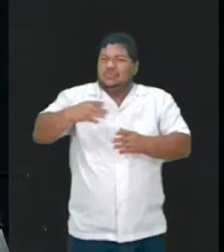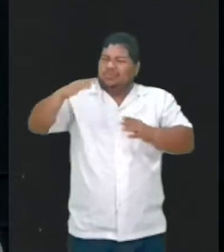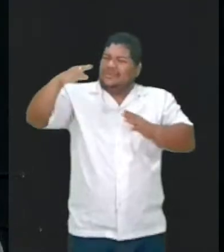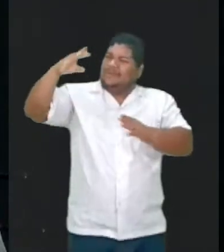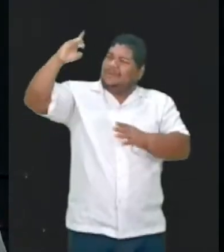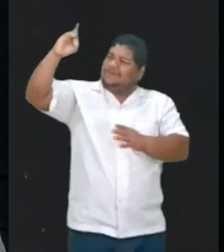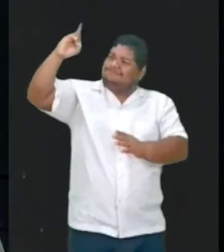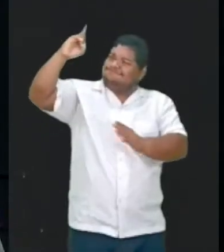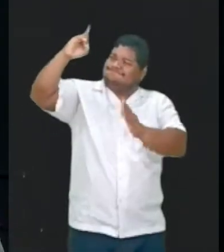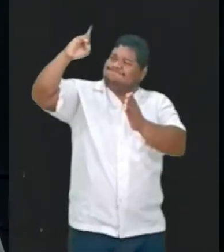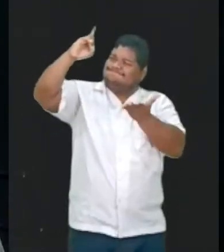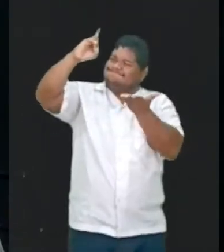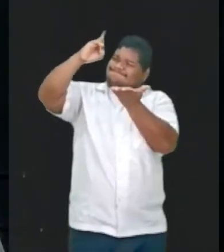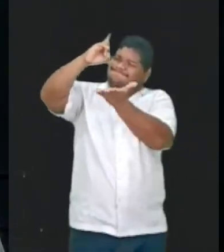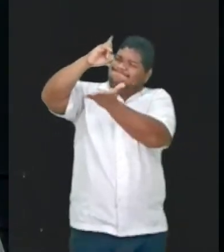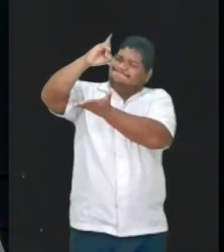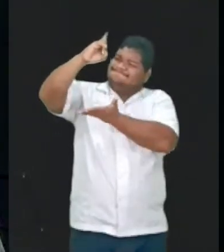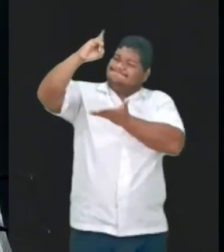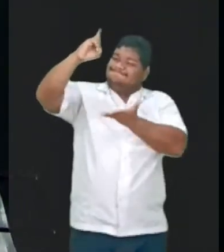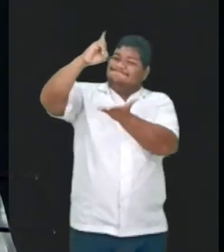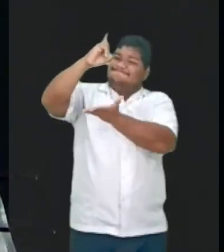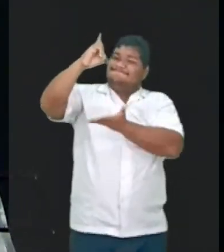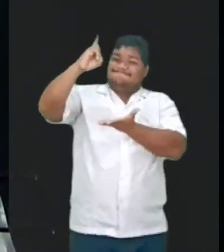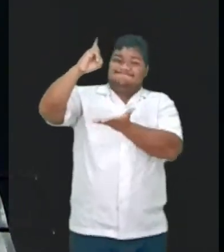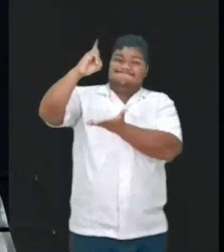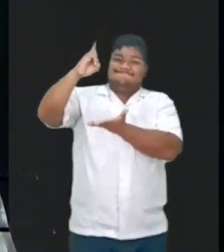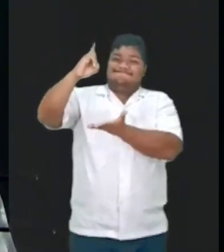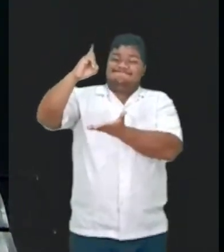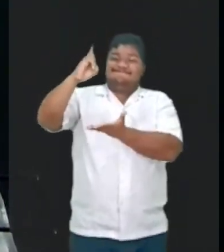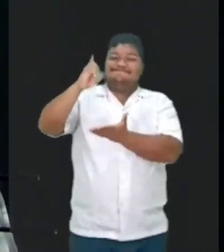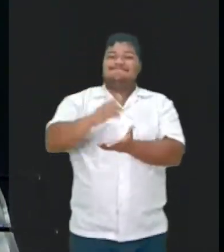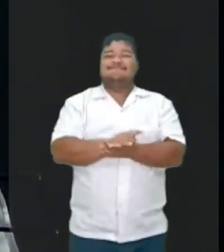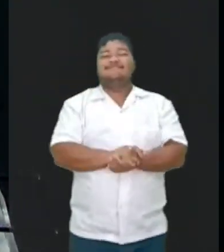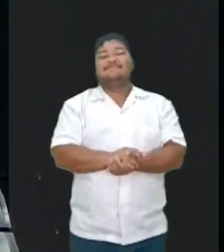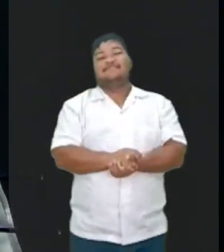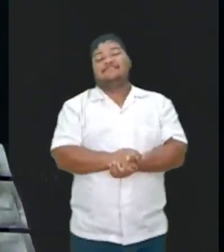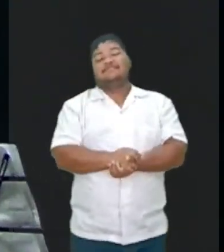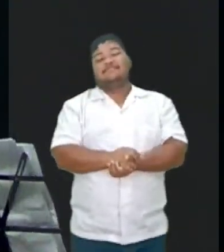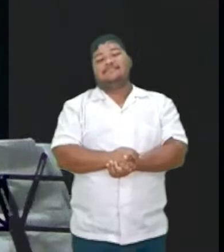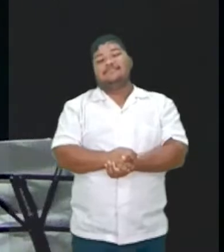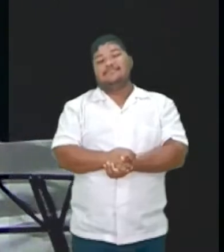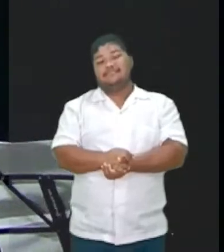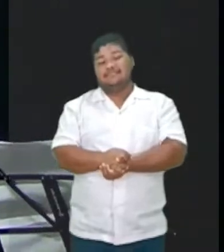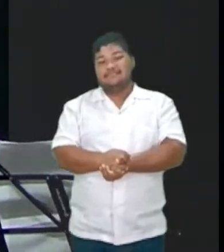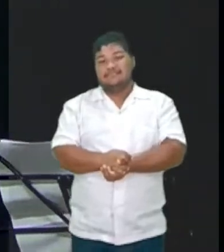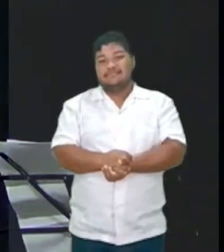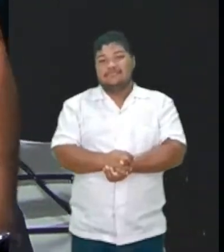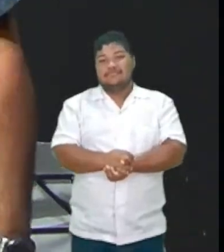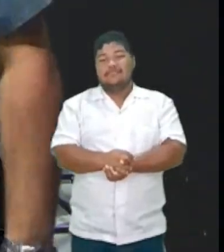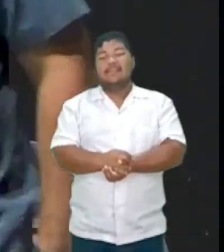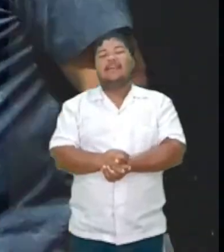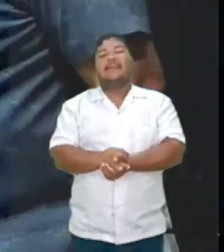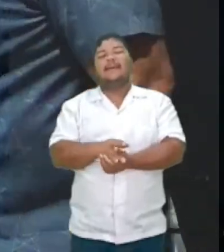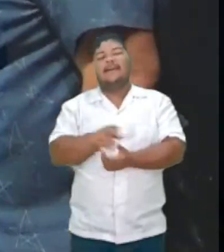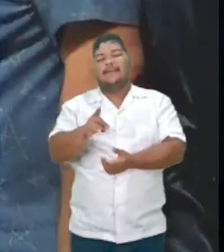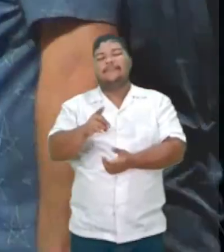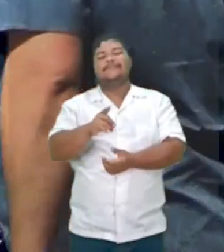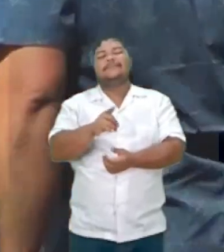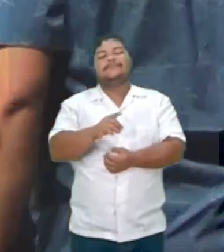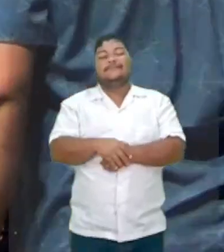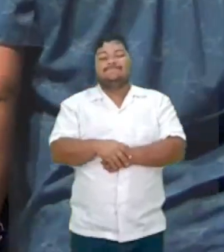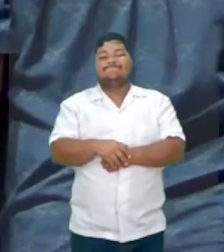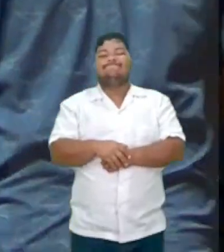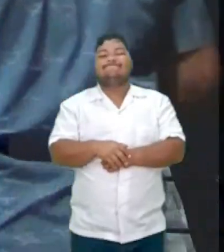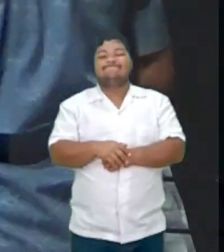da mão de Deus, da supervisão de Deus? É aí que Isaías, ele